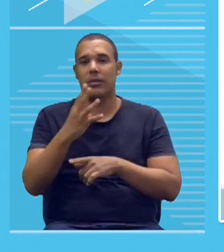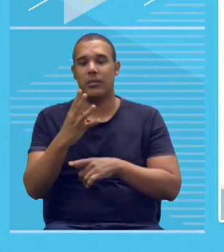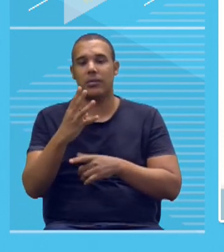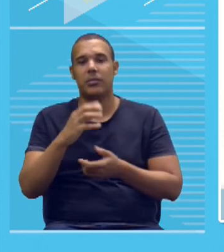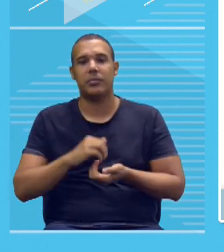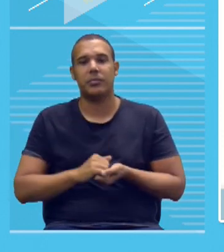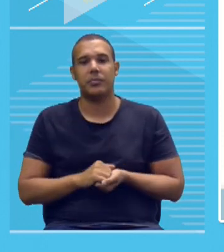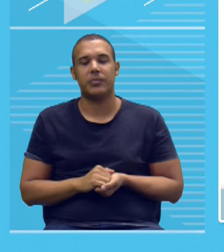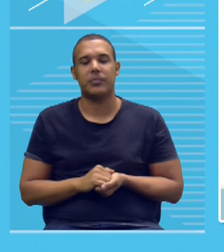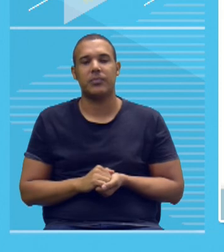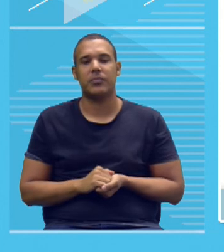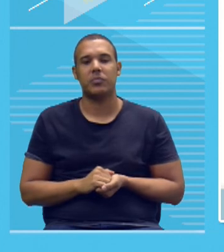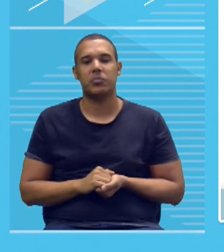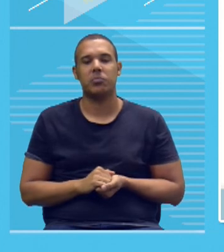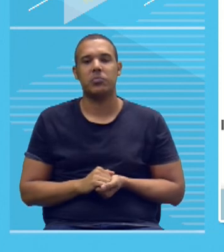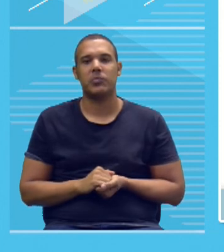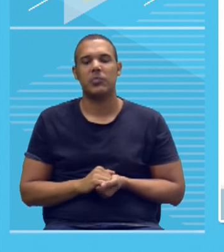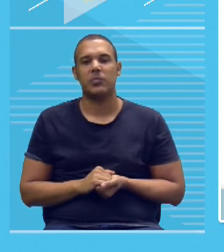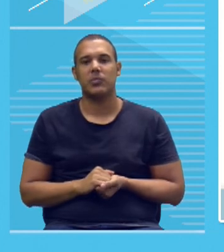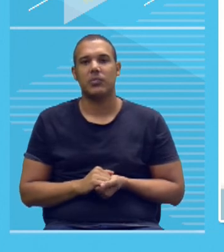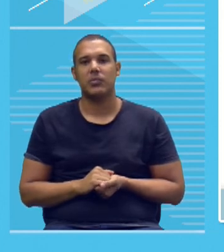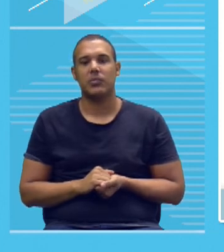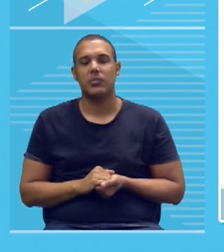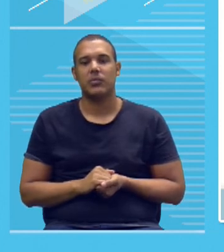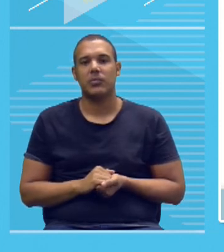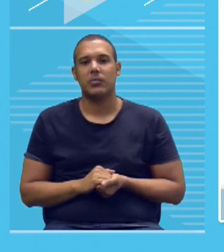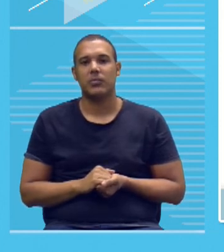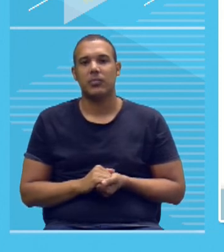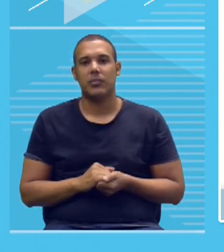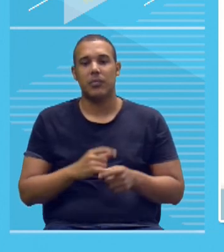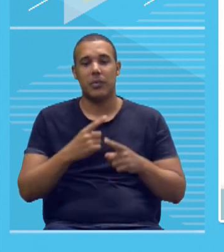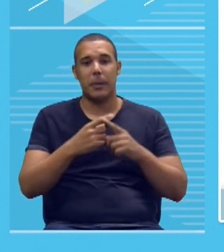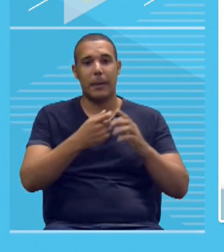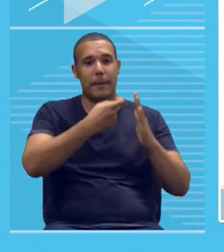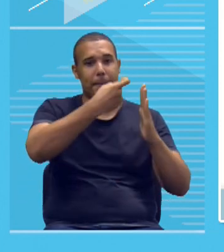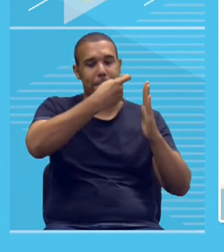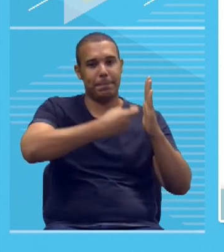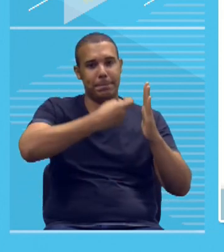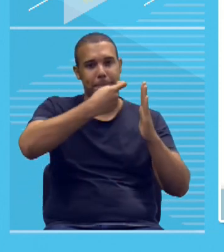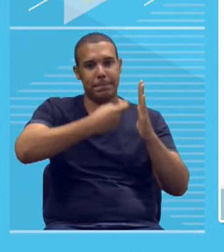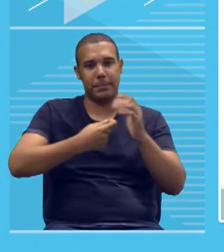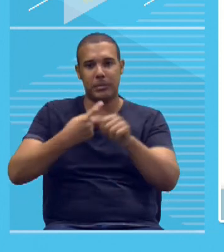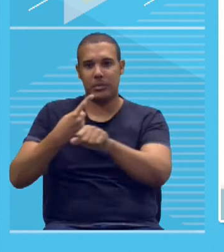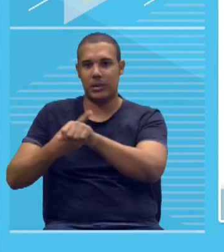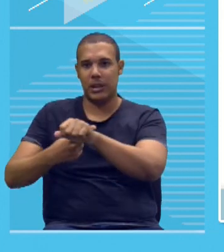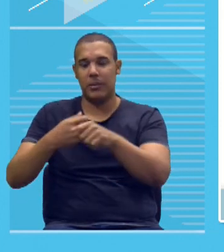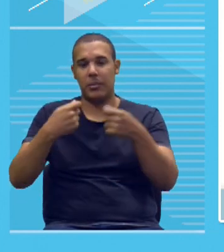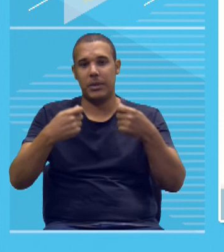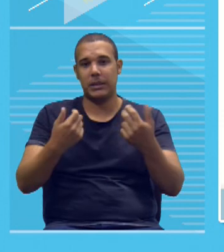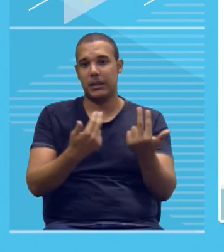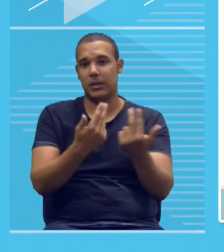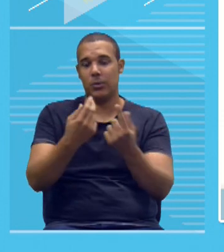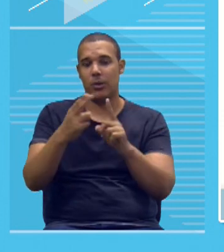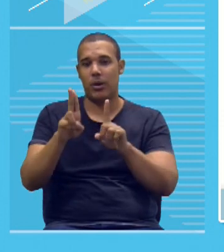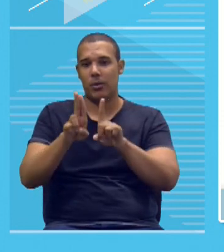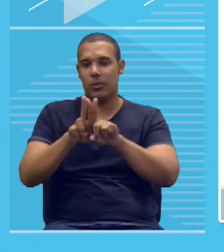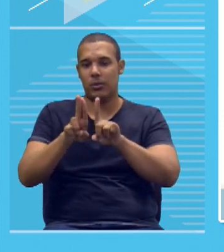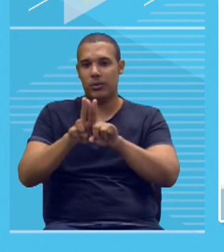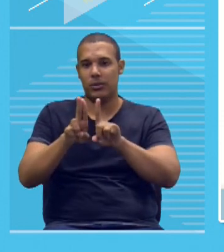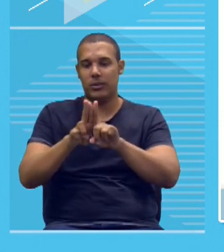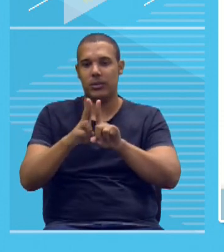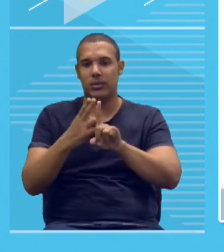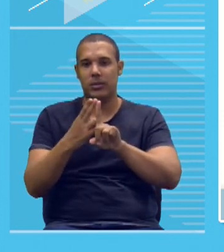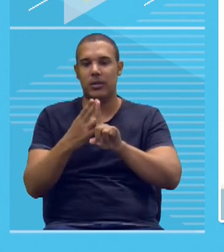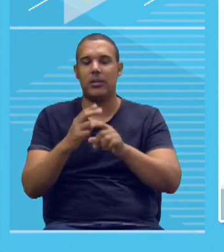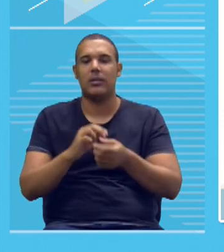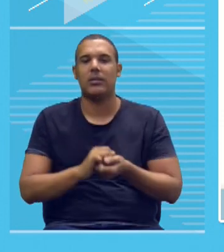Porque a taxa e o tempo tem que estar na mesma unidade se o meu tempo